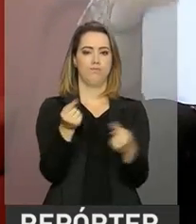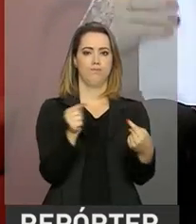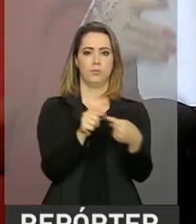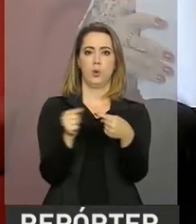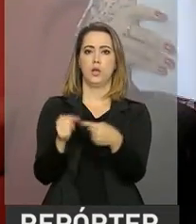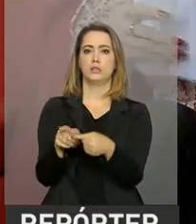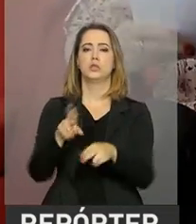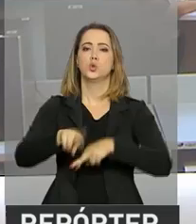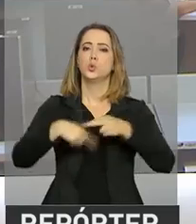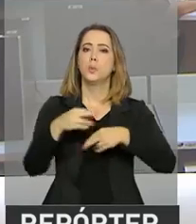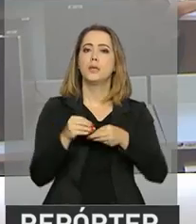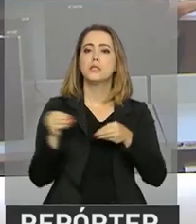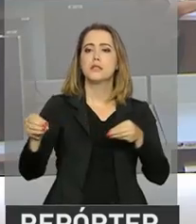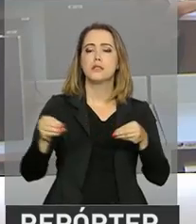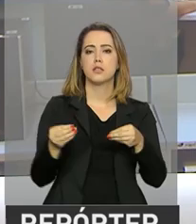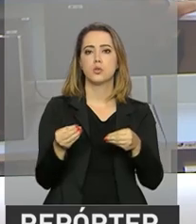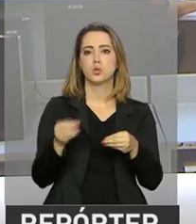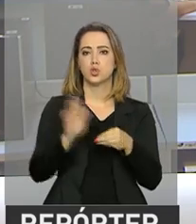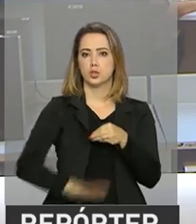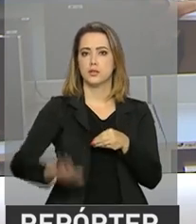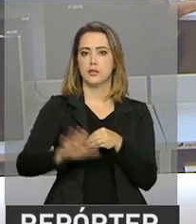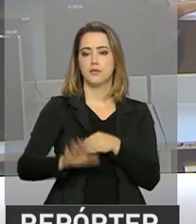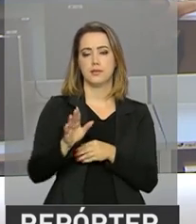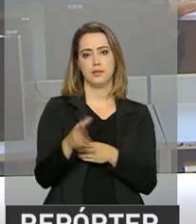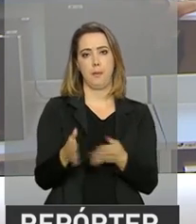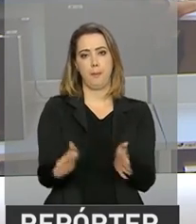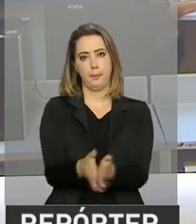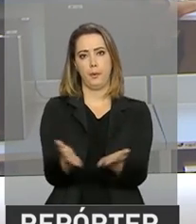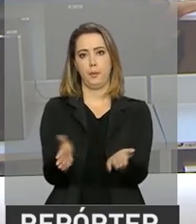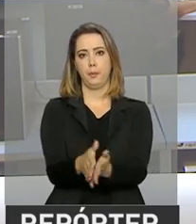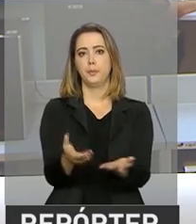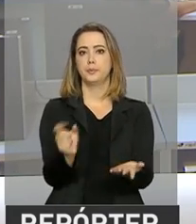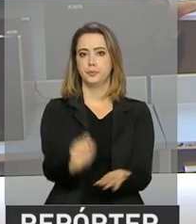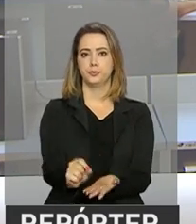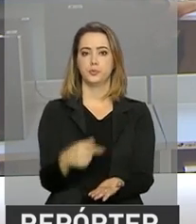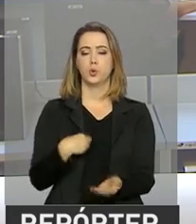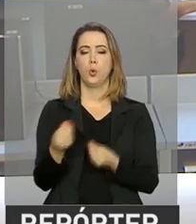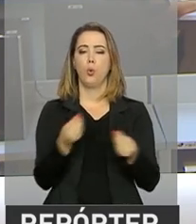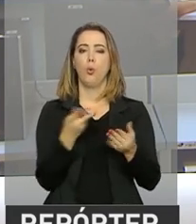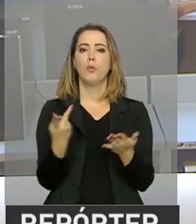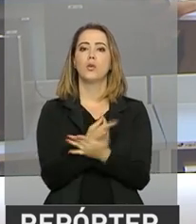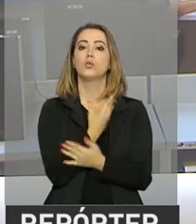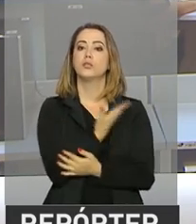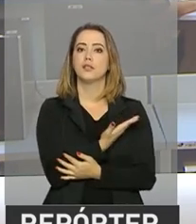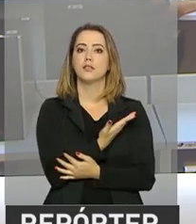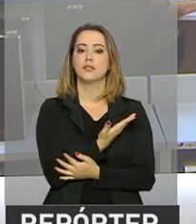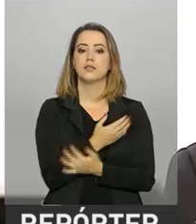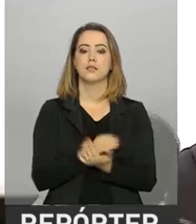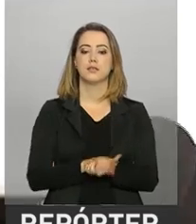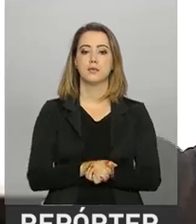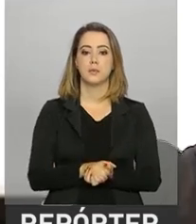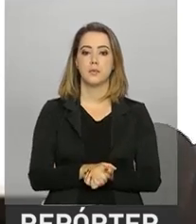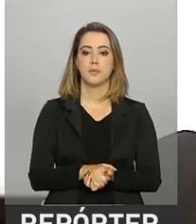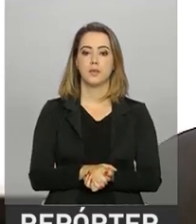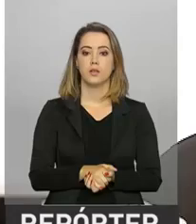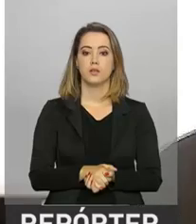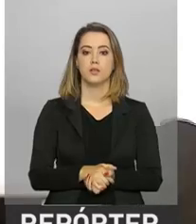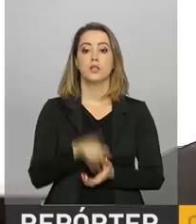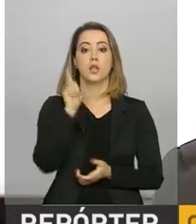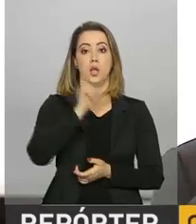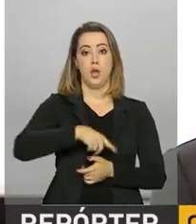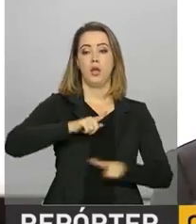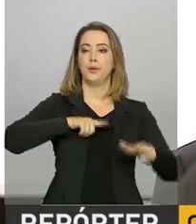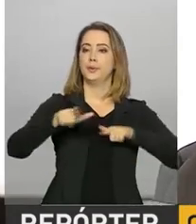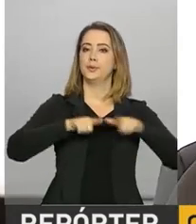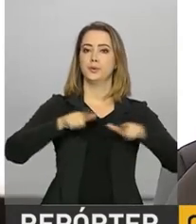de presentes de crianças de baixa renda. O presidente dos Correios explica como vai ser a campanha. É um trabalho